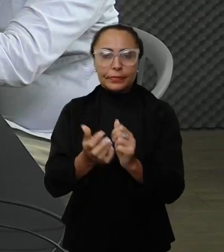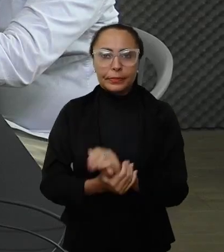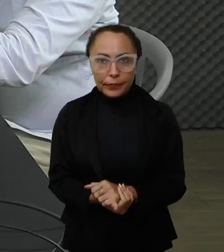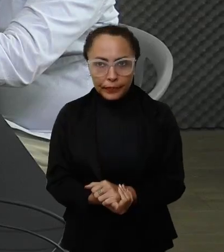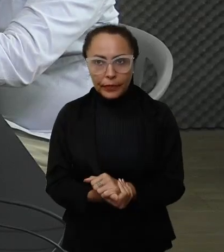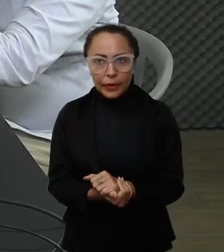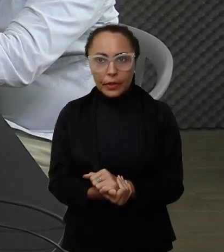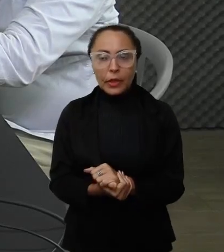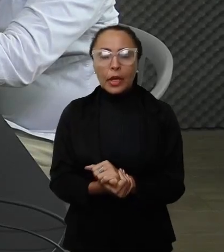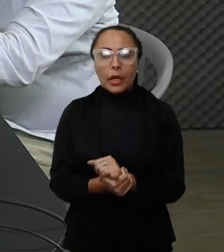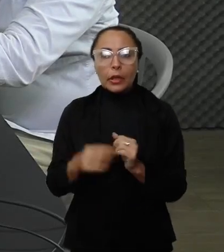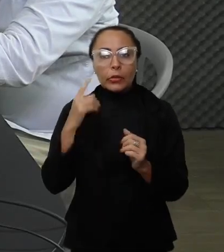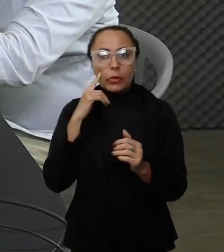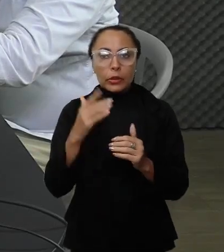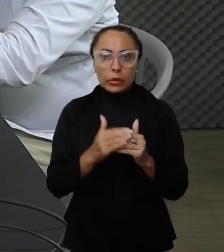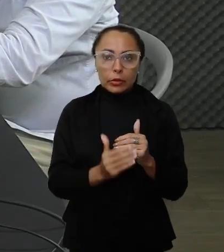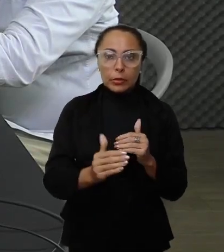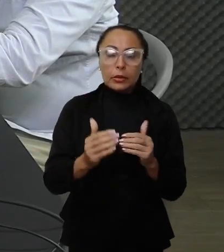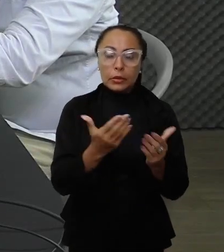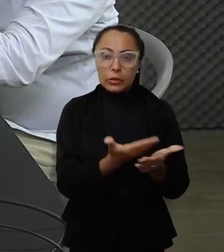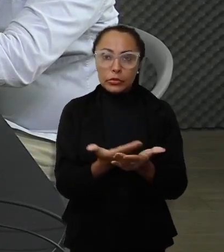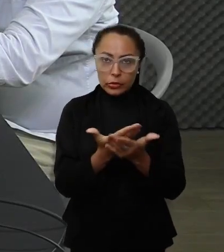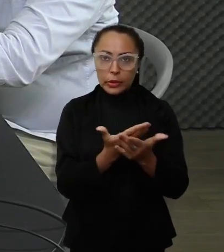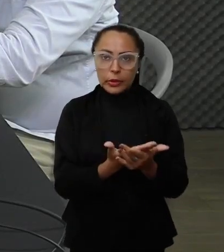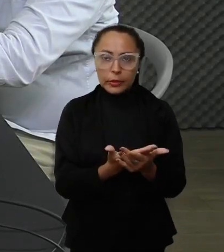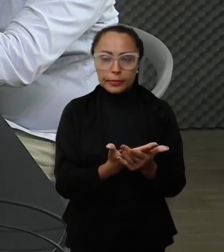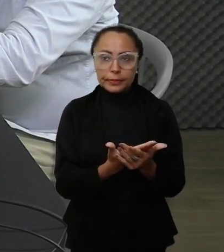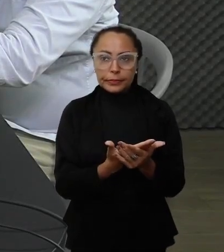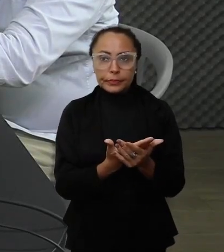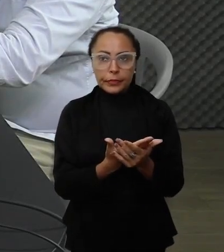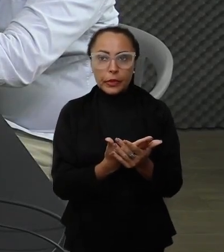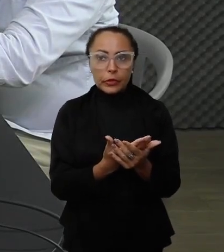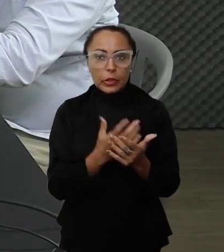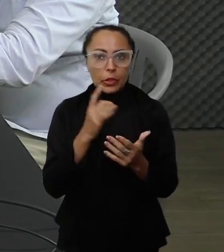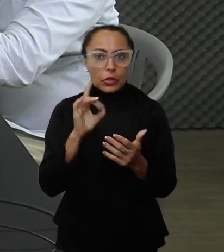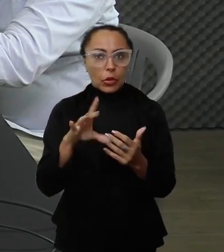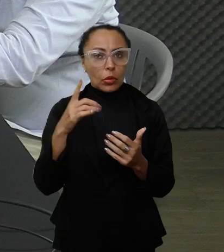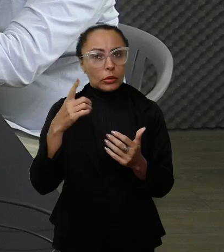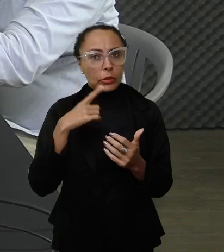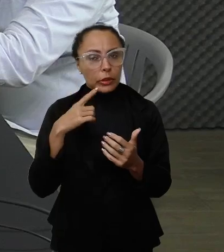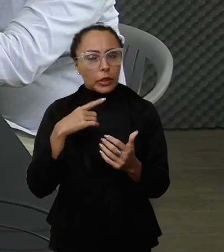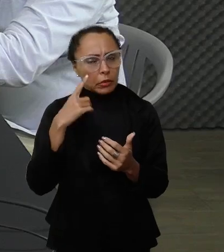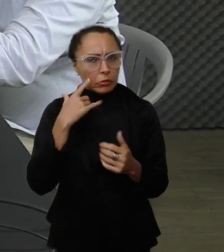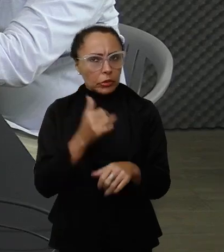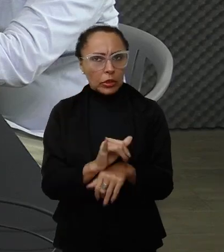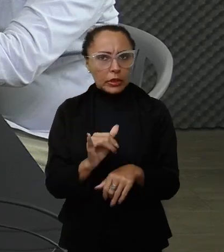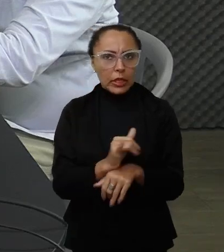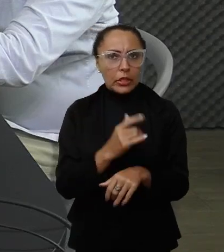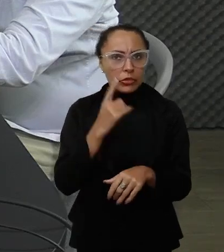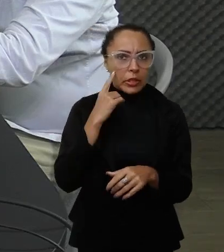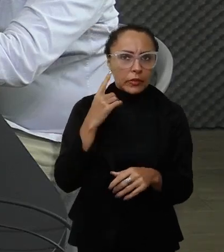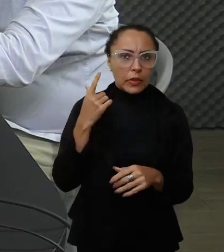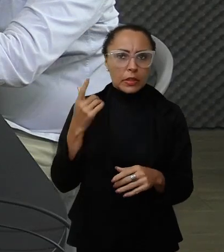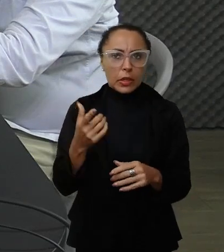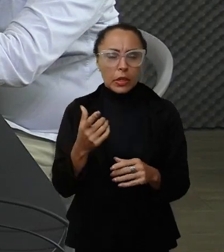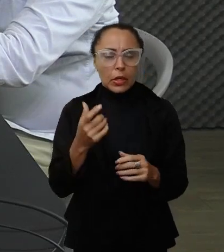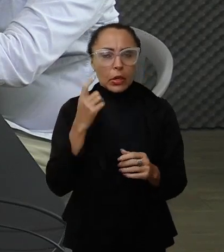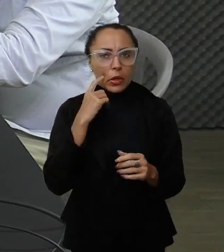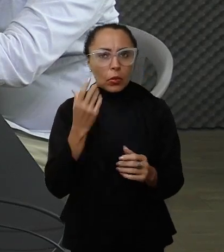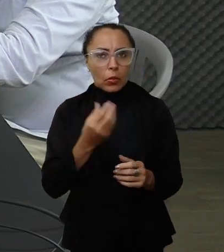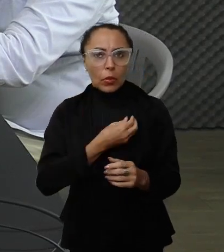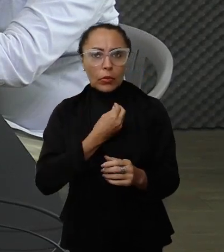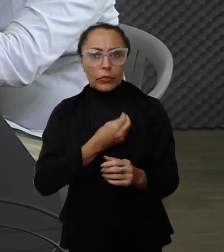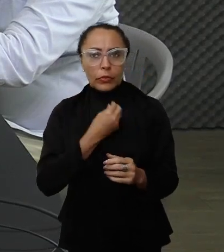Veja só. Quando eu comecei a estudar, a gente só tinha uma forma de fazer entrada ao vivo. Era com a